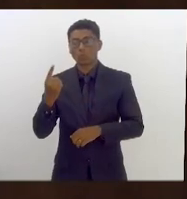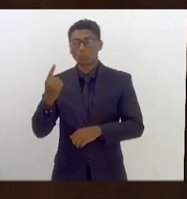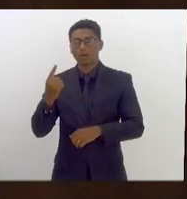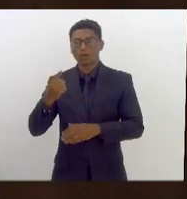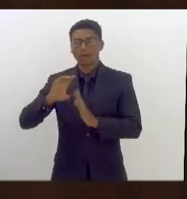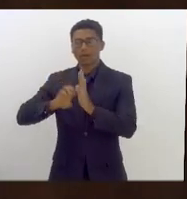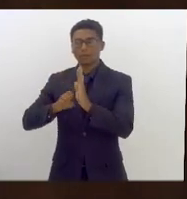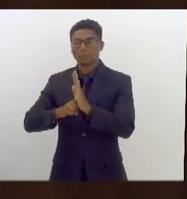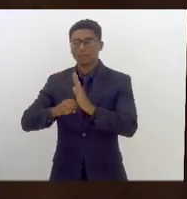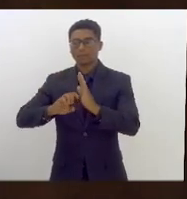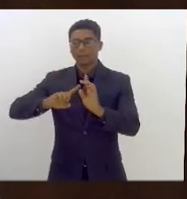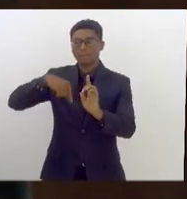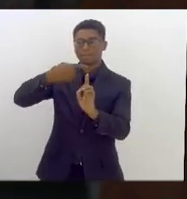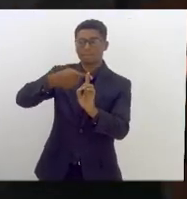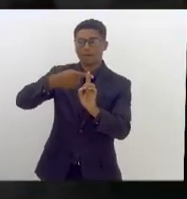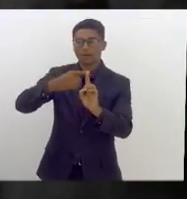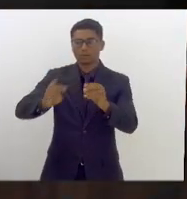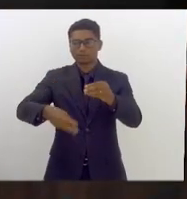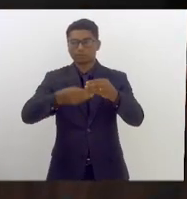aditiva.